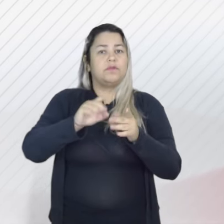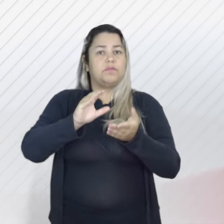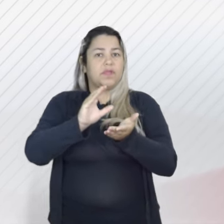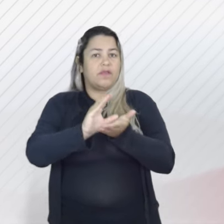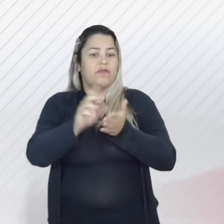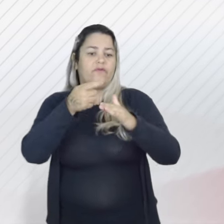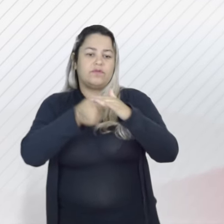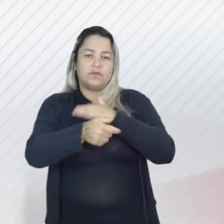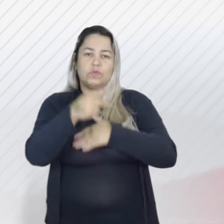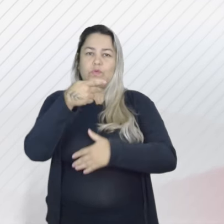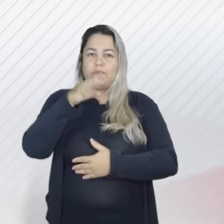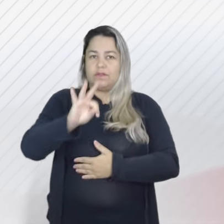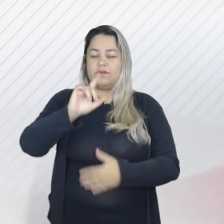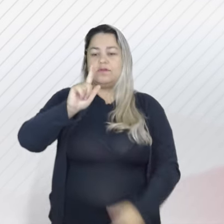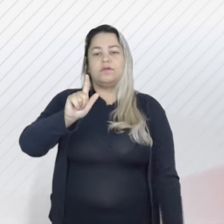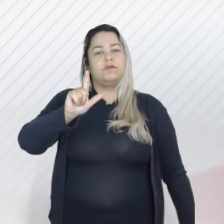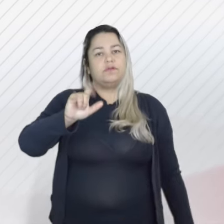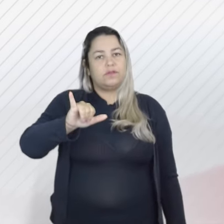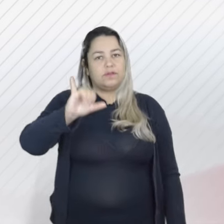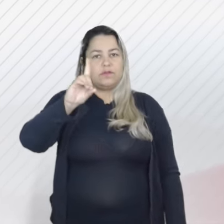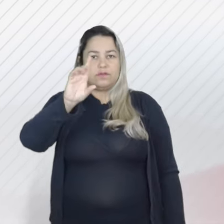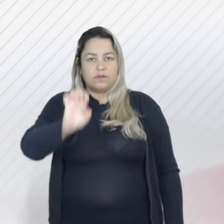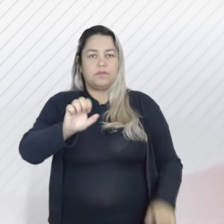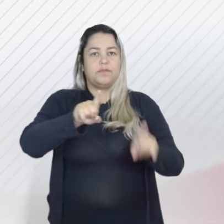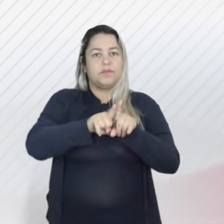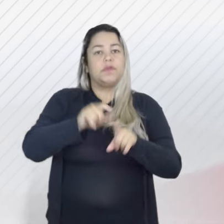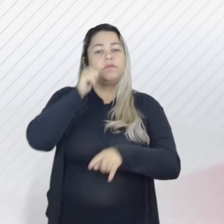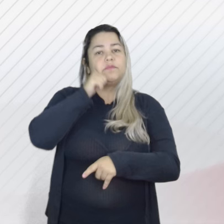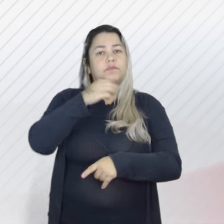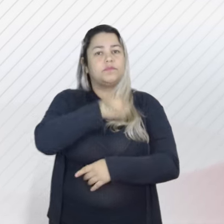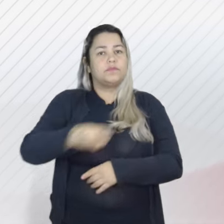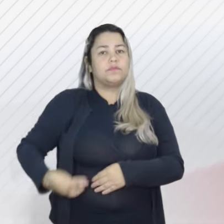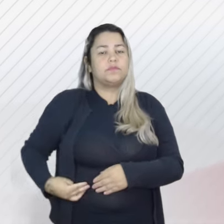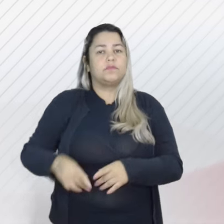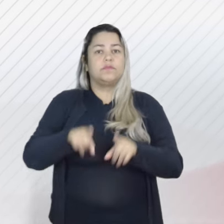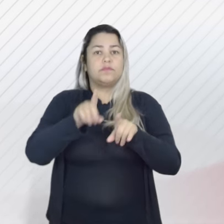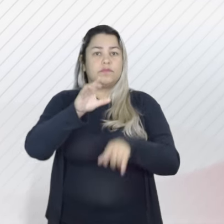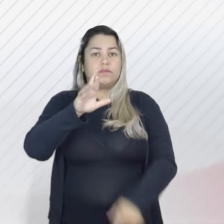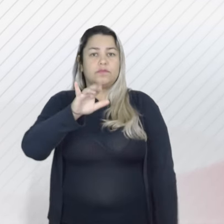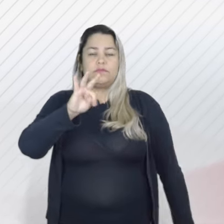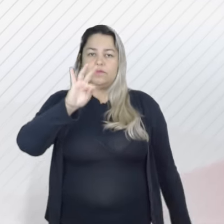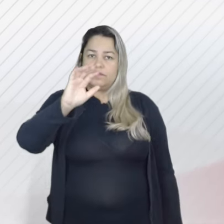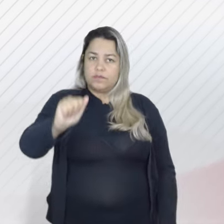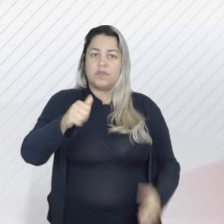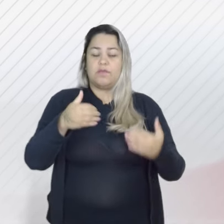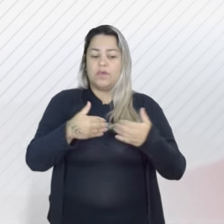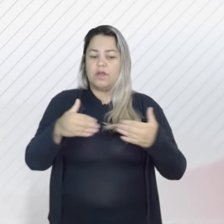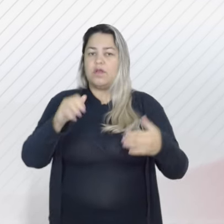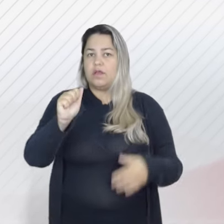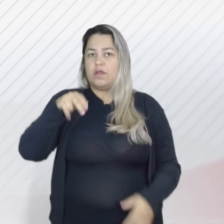Moura, da secretária nacional de Finanças e Planejamento do PT, Gleide Andrade, e da ministra das Mulheres,